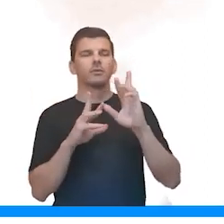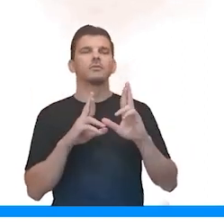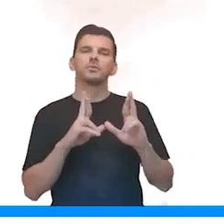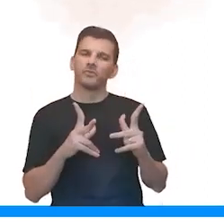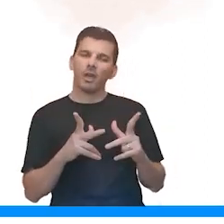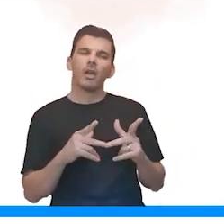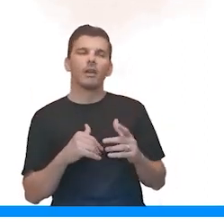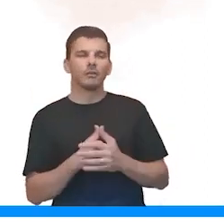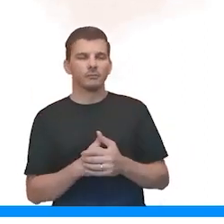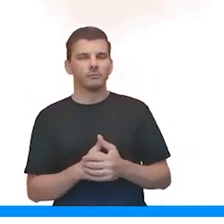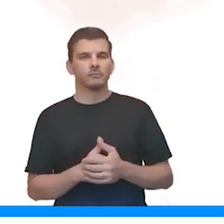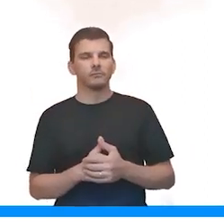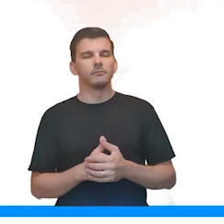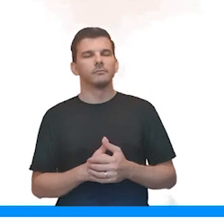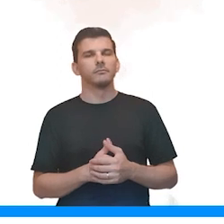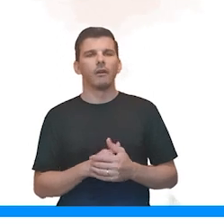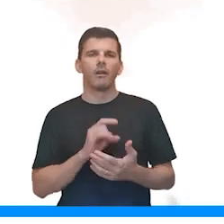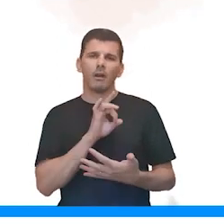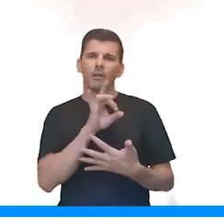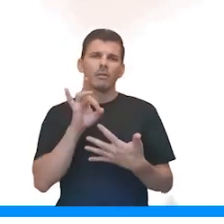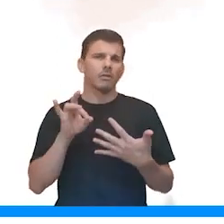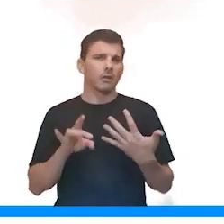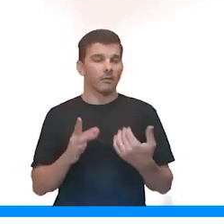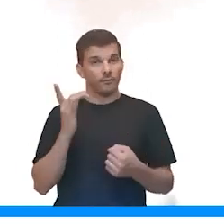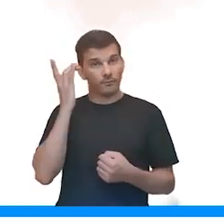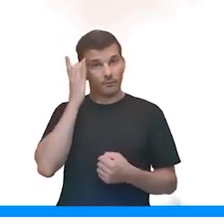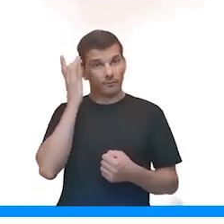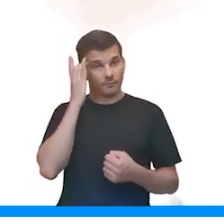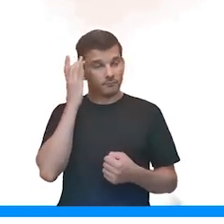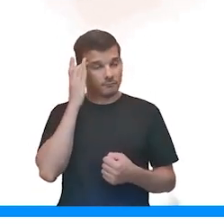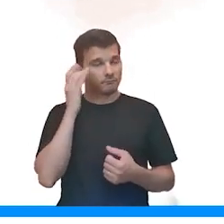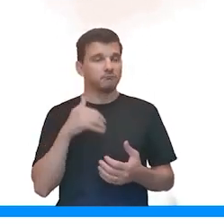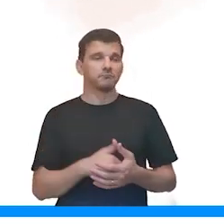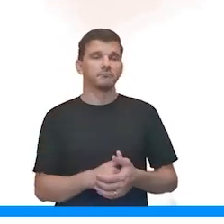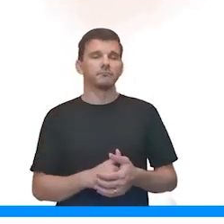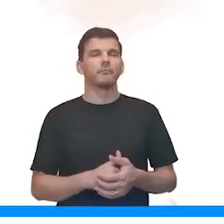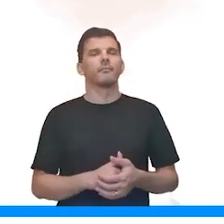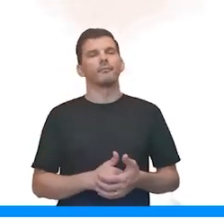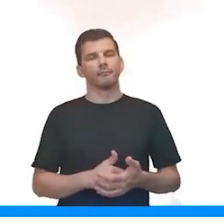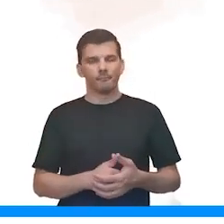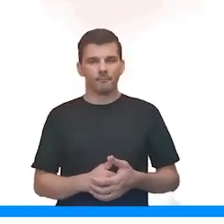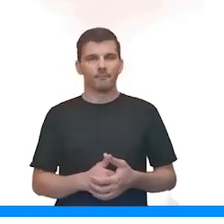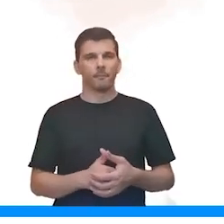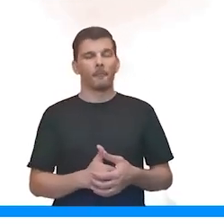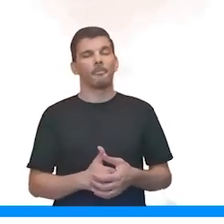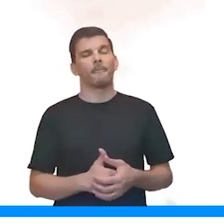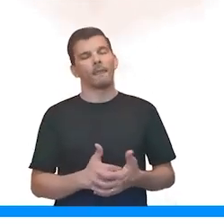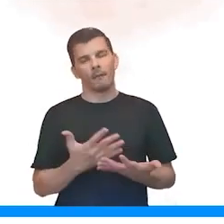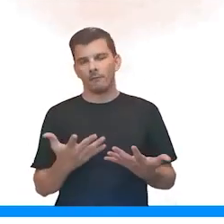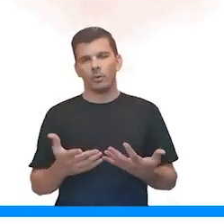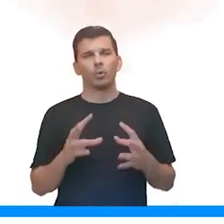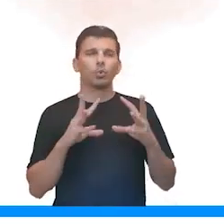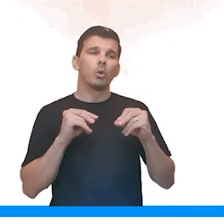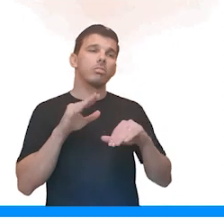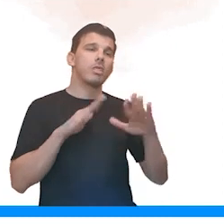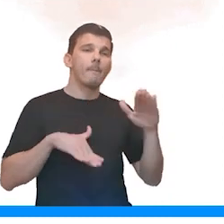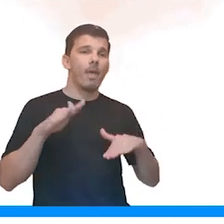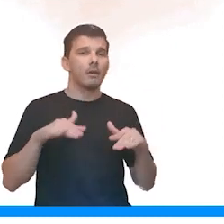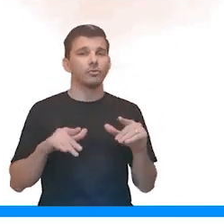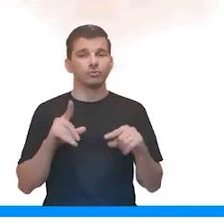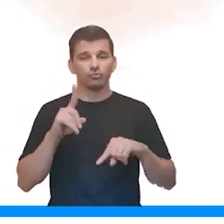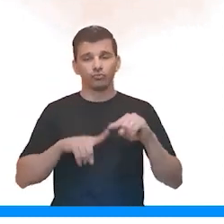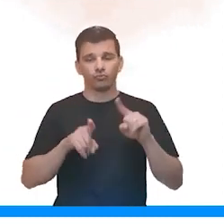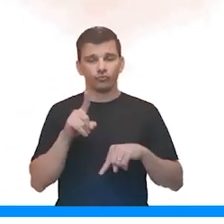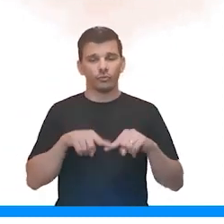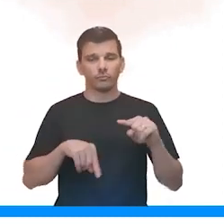fosse um quadrado, professor, aí a área de um quadrado, base vezes altura. Se fosse um quadrado, não, gente, um retângulo. Se fosse um quadrado, aí seria lado vezes